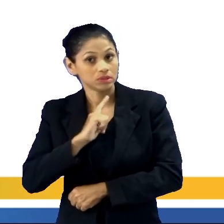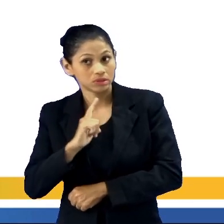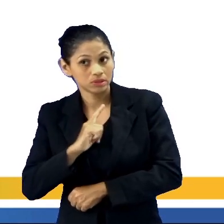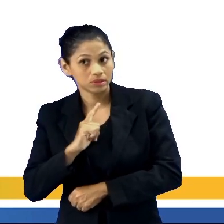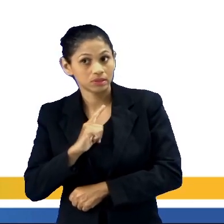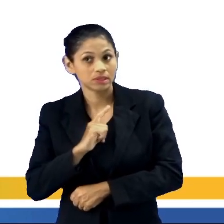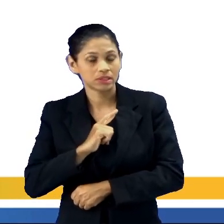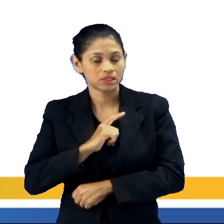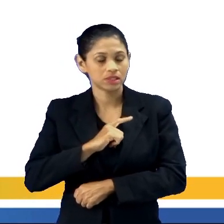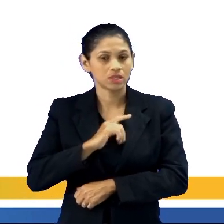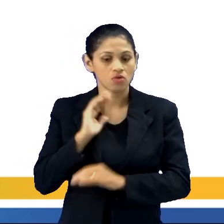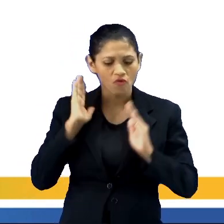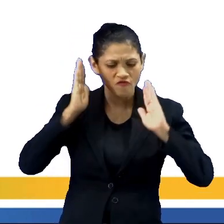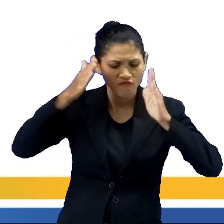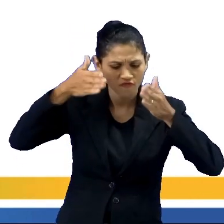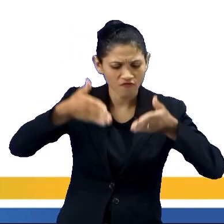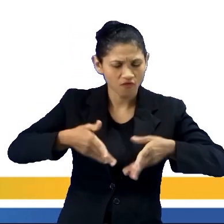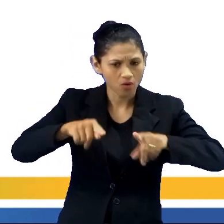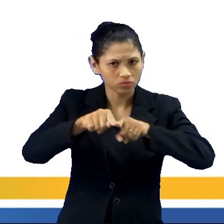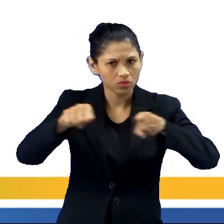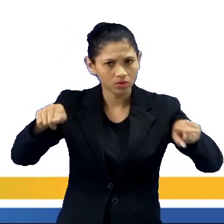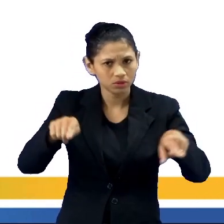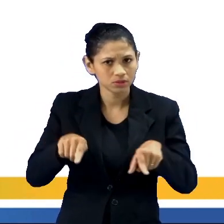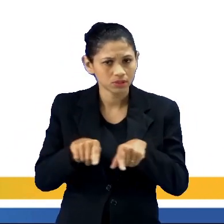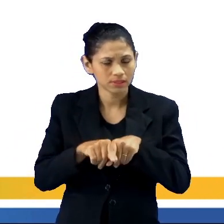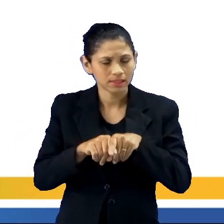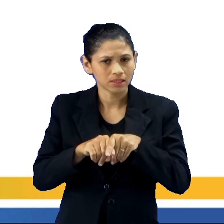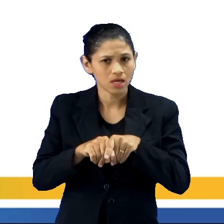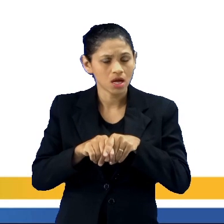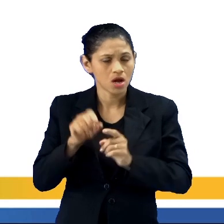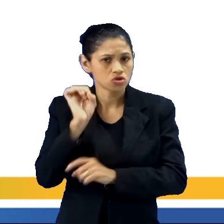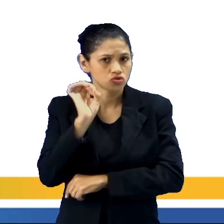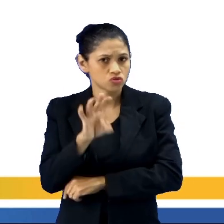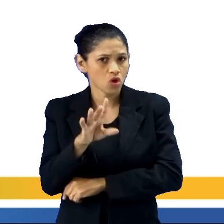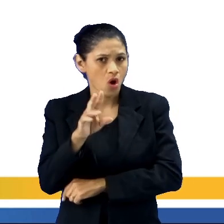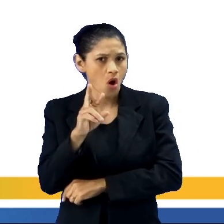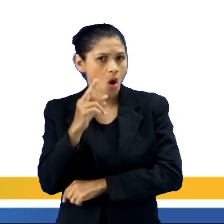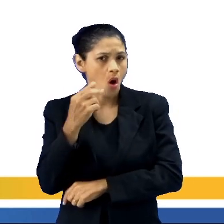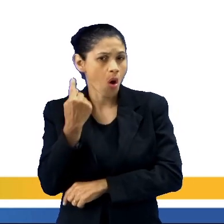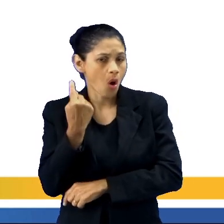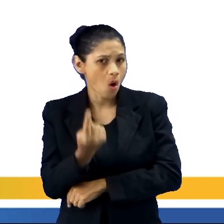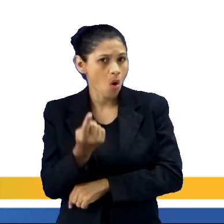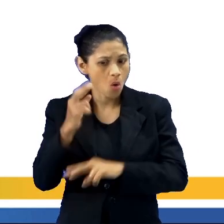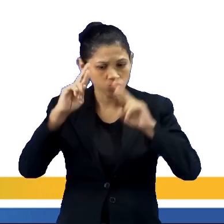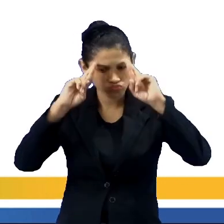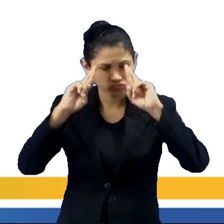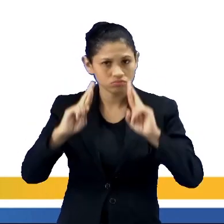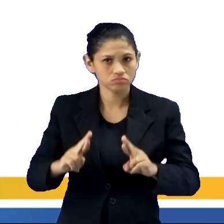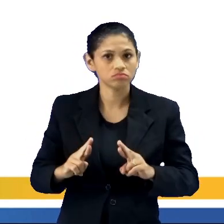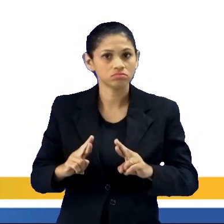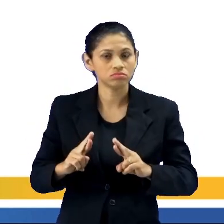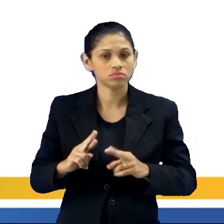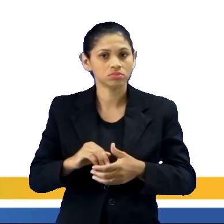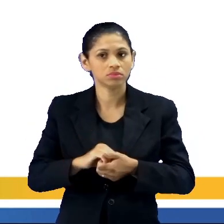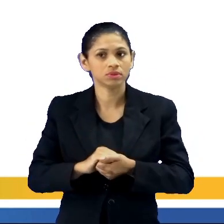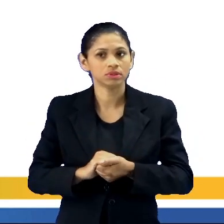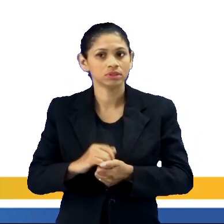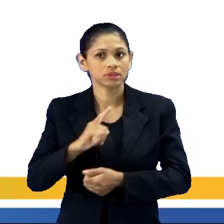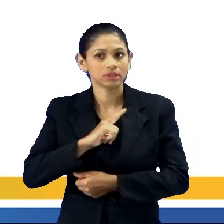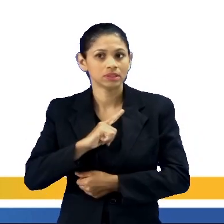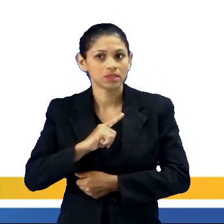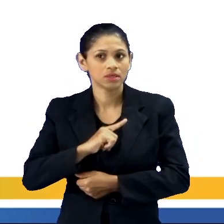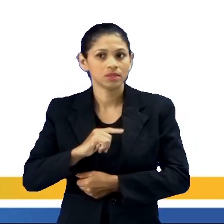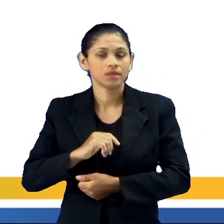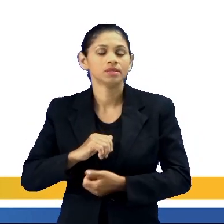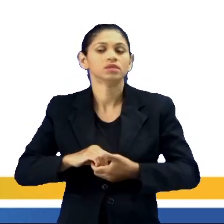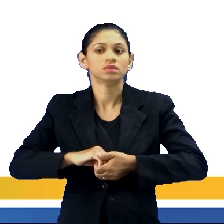nas mãos de uma pessoa ou poucas pessoas, temos a formação dos latifúndios,